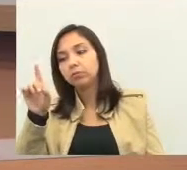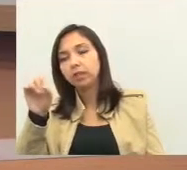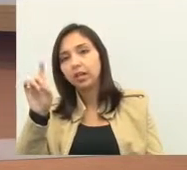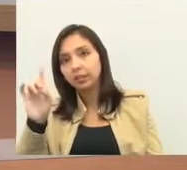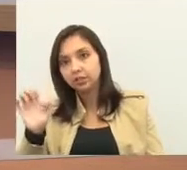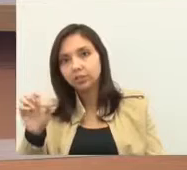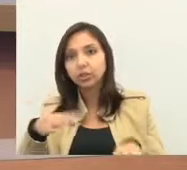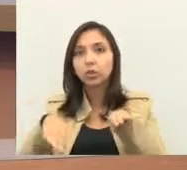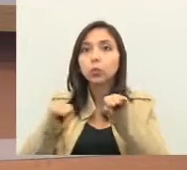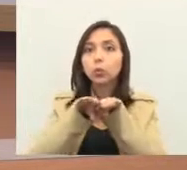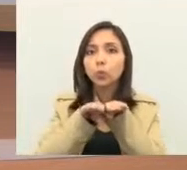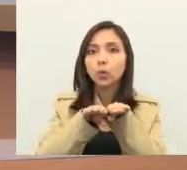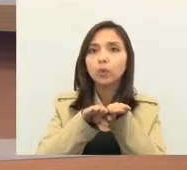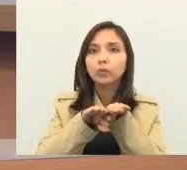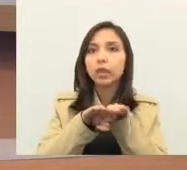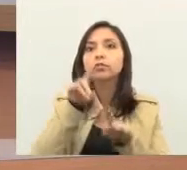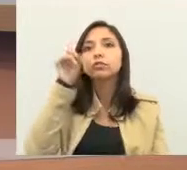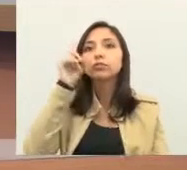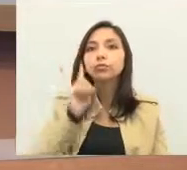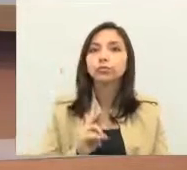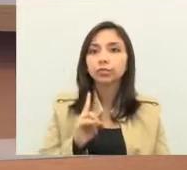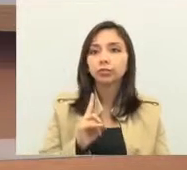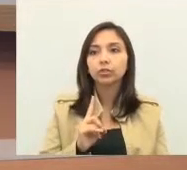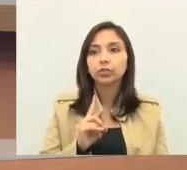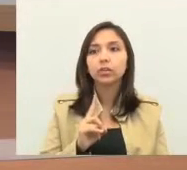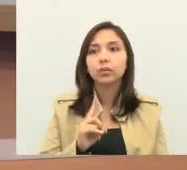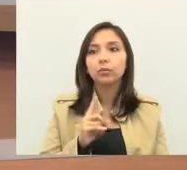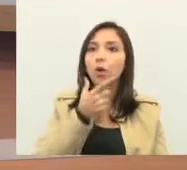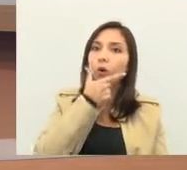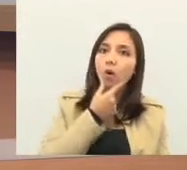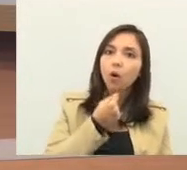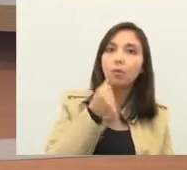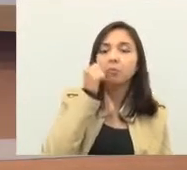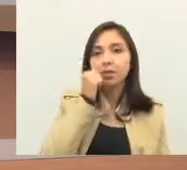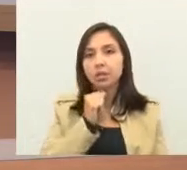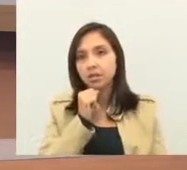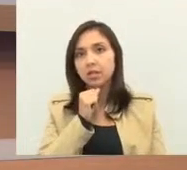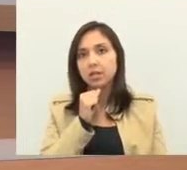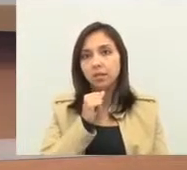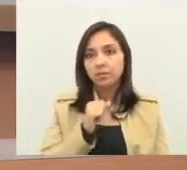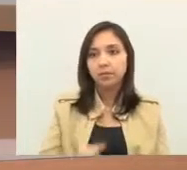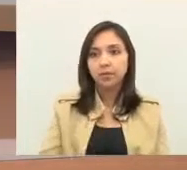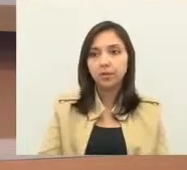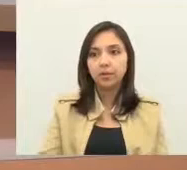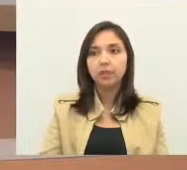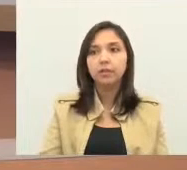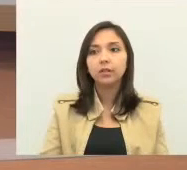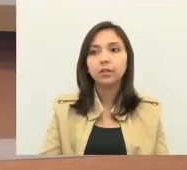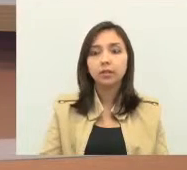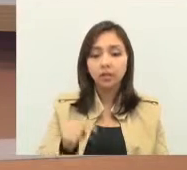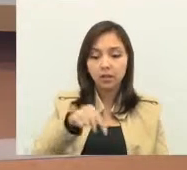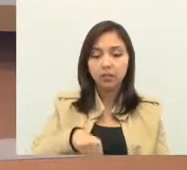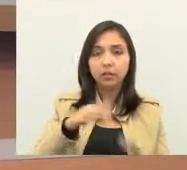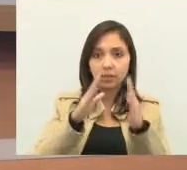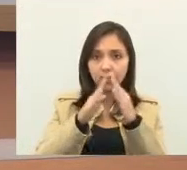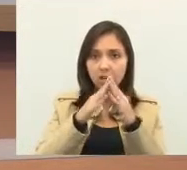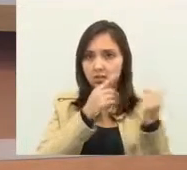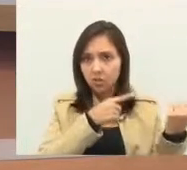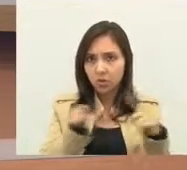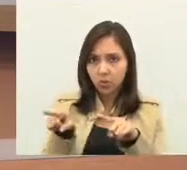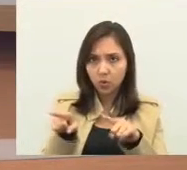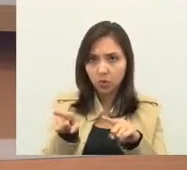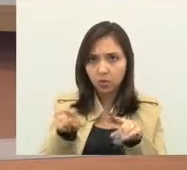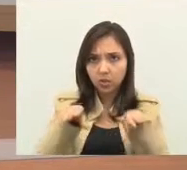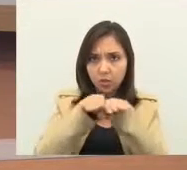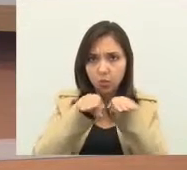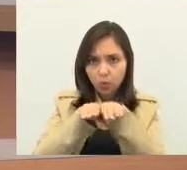significa igualdade de direitos entre homens e mulheres. Essa casa é contra